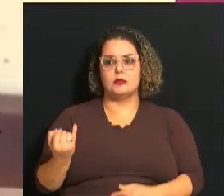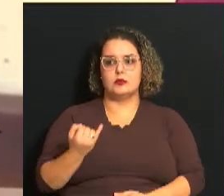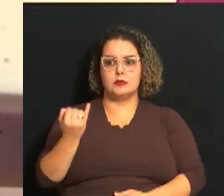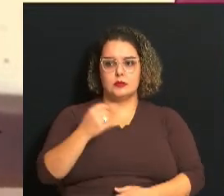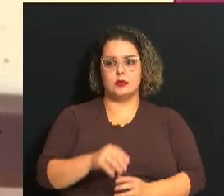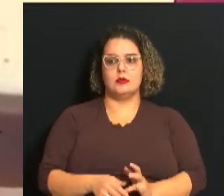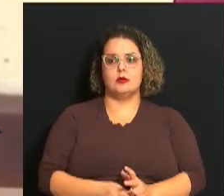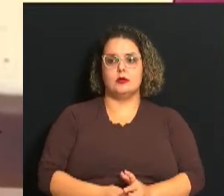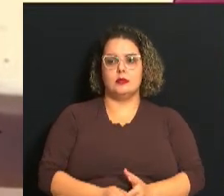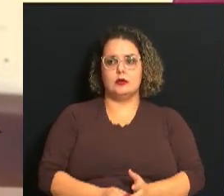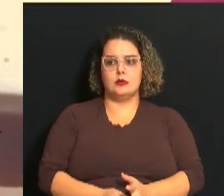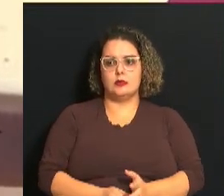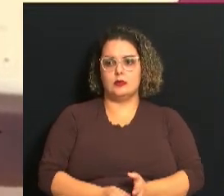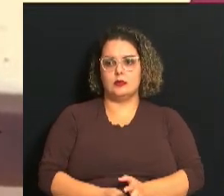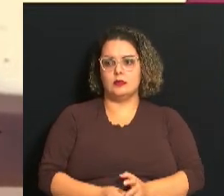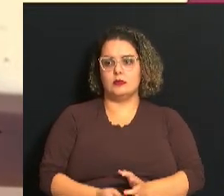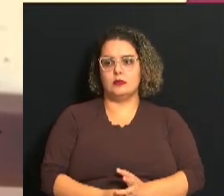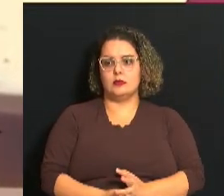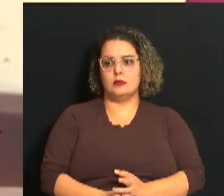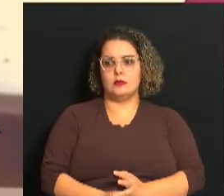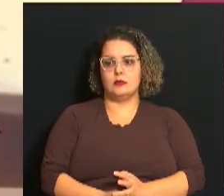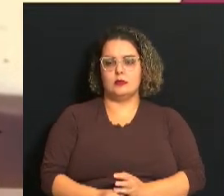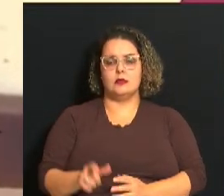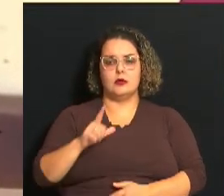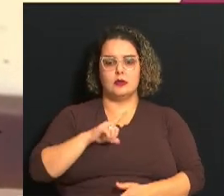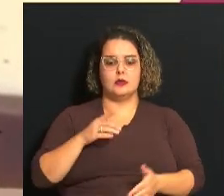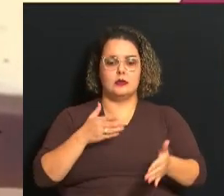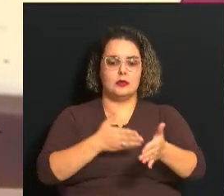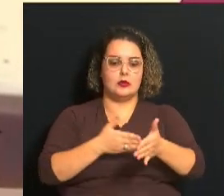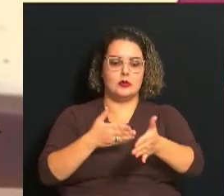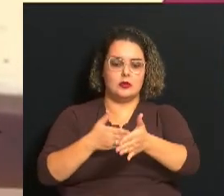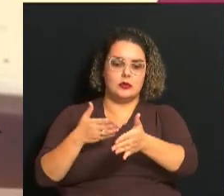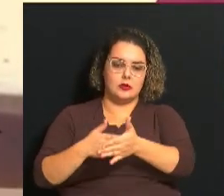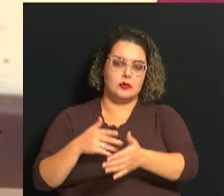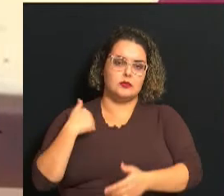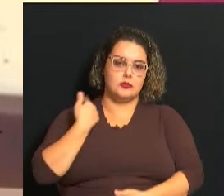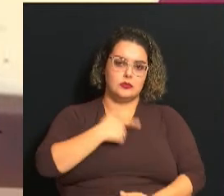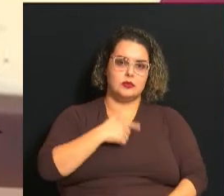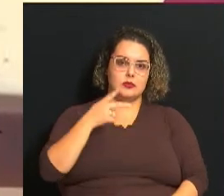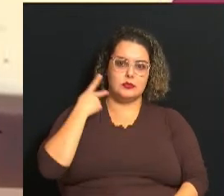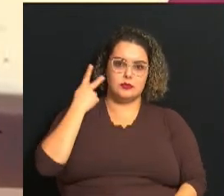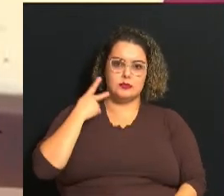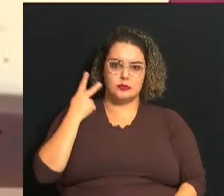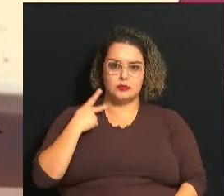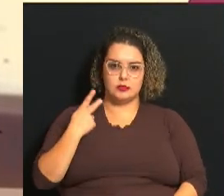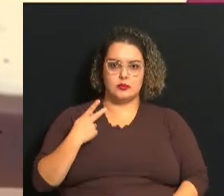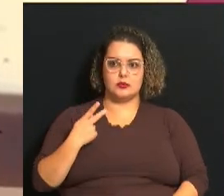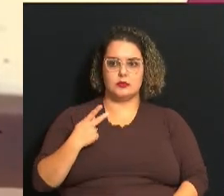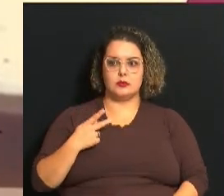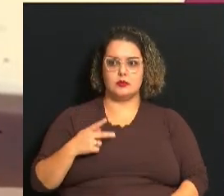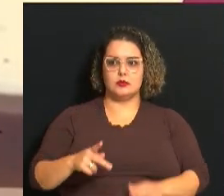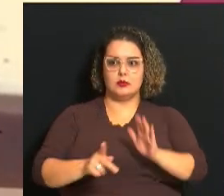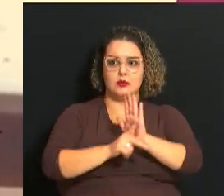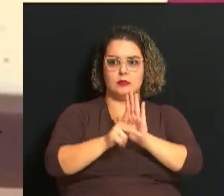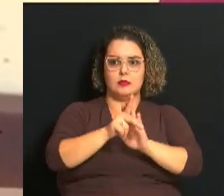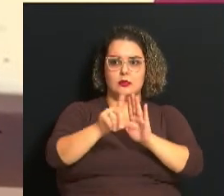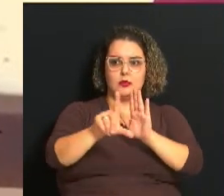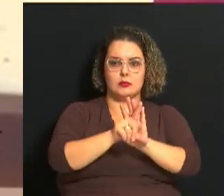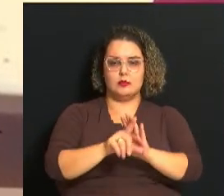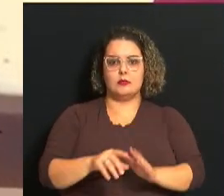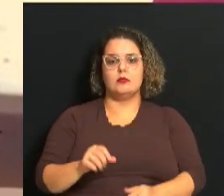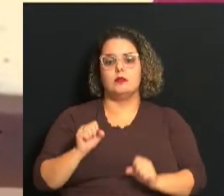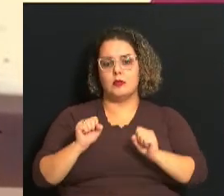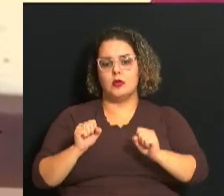a gente sabe que tem um e nós enquanto vereadores de apresentar determinados projetos de lei Mas a gente pode